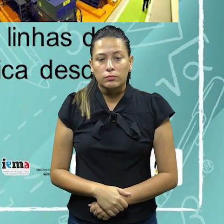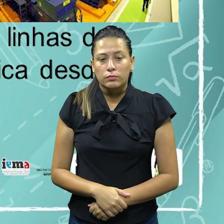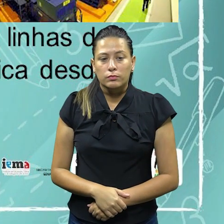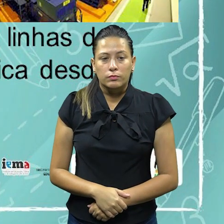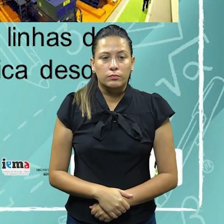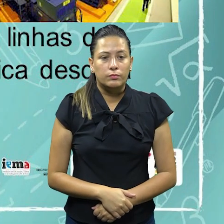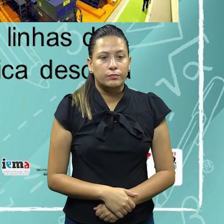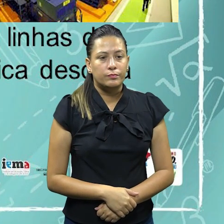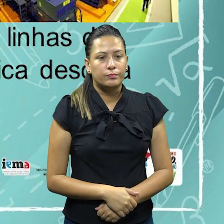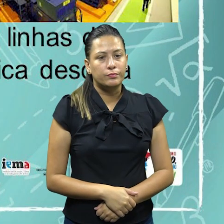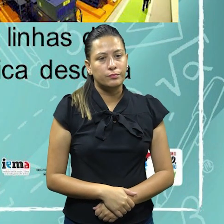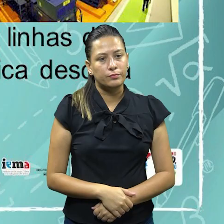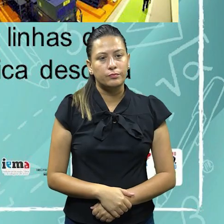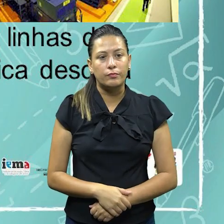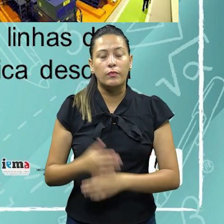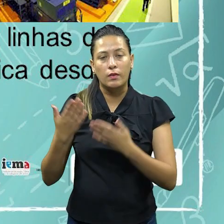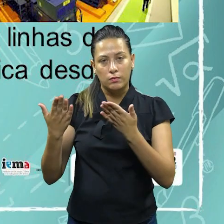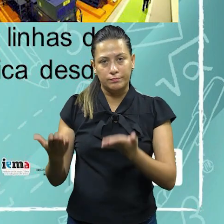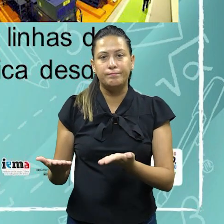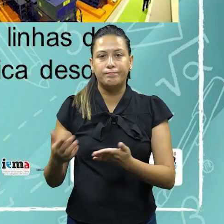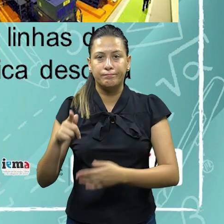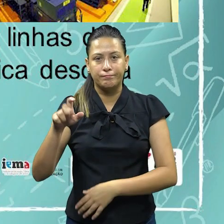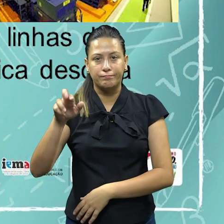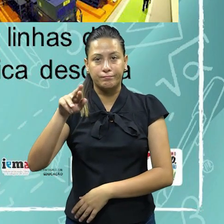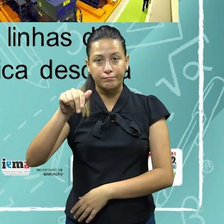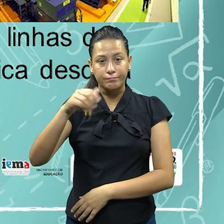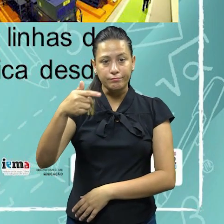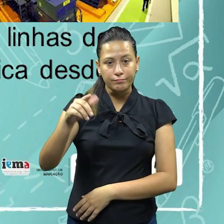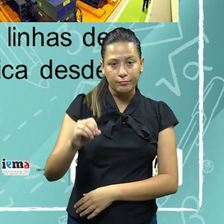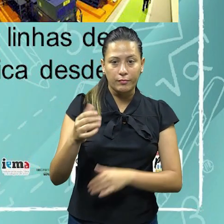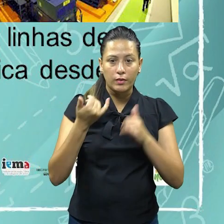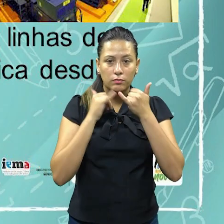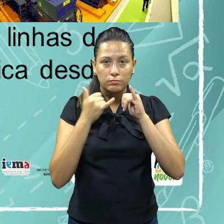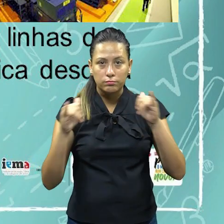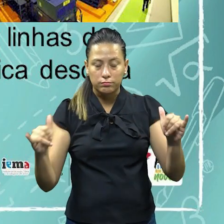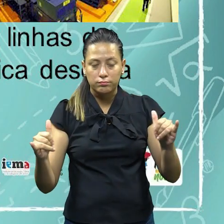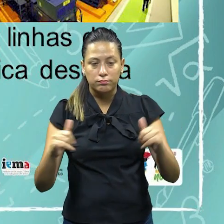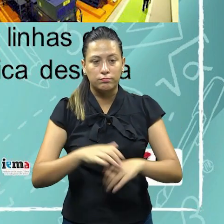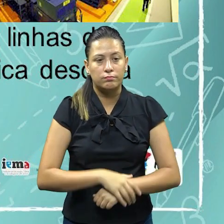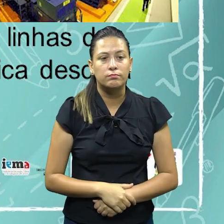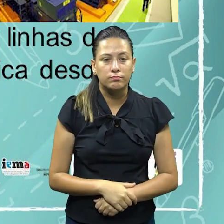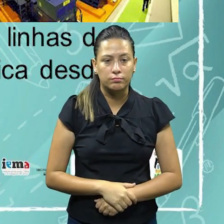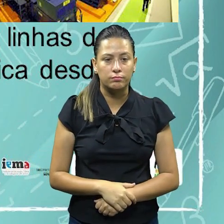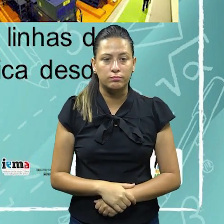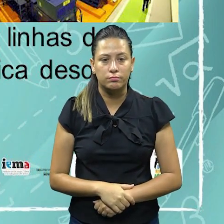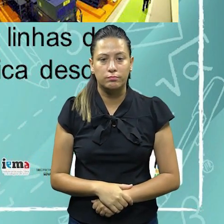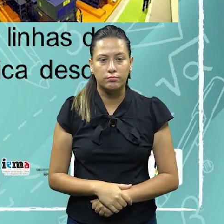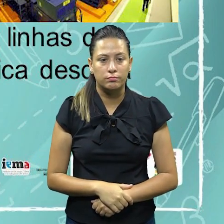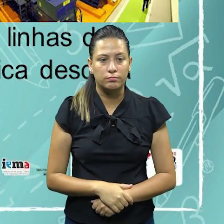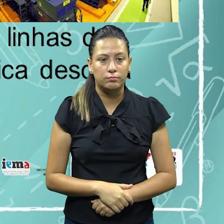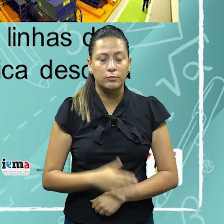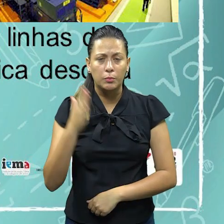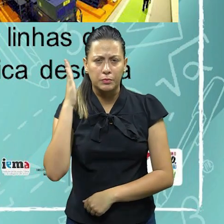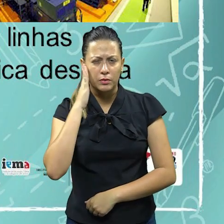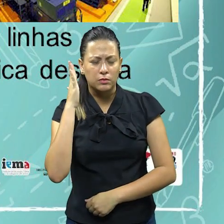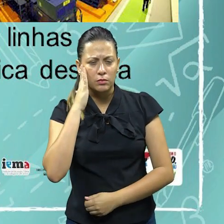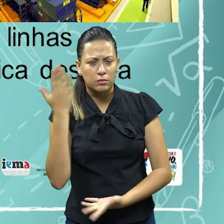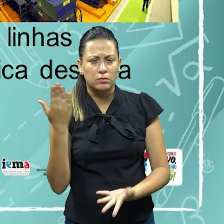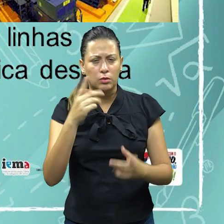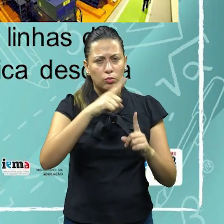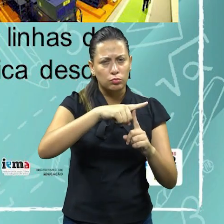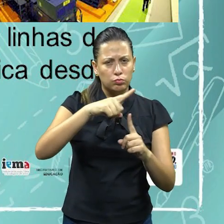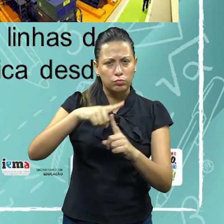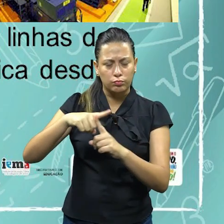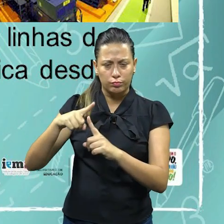elétrica. Ainda falando da geração, transmissão e da distribuição, vamos aprender um pouco sobre alguns